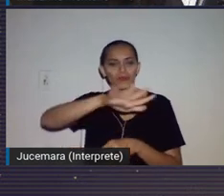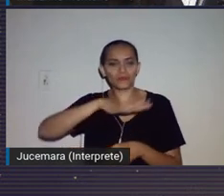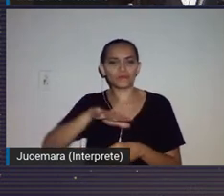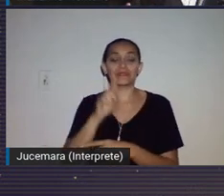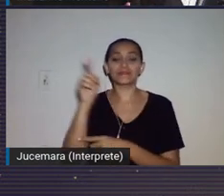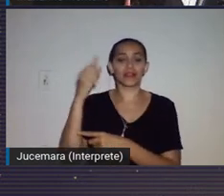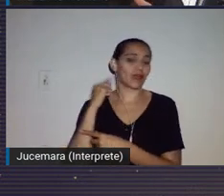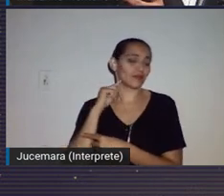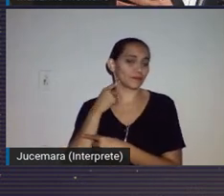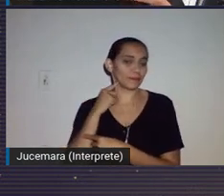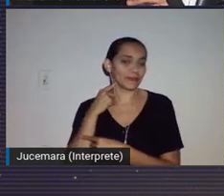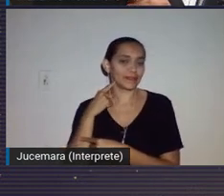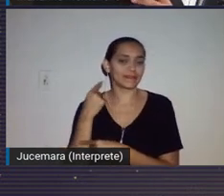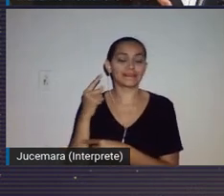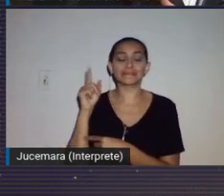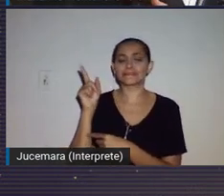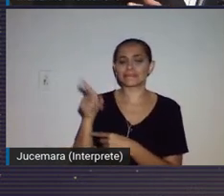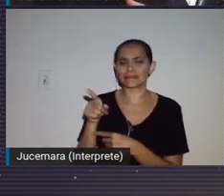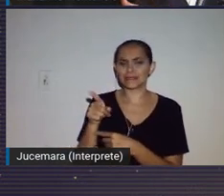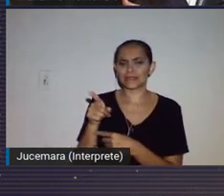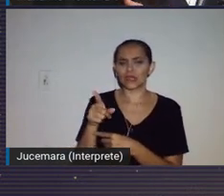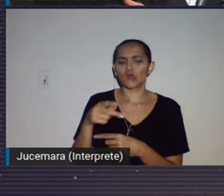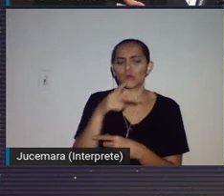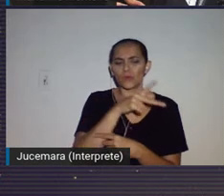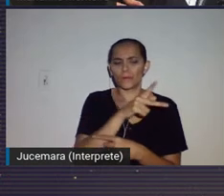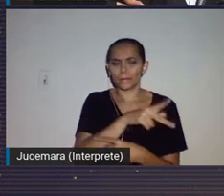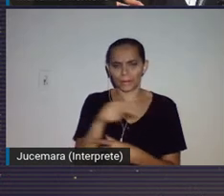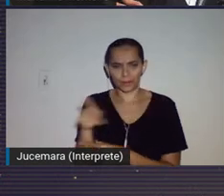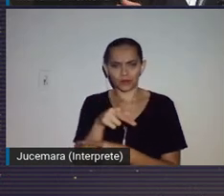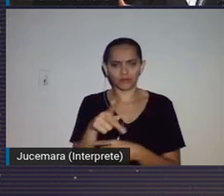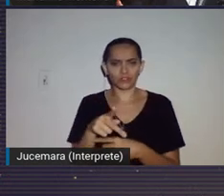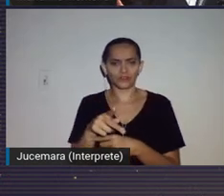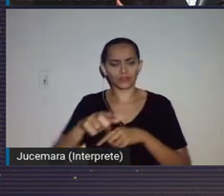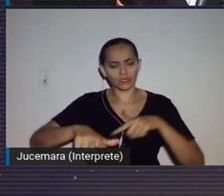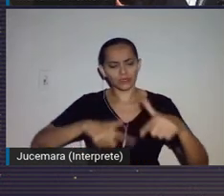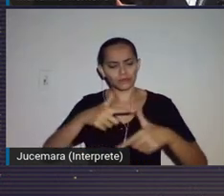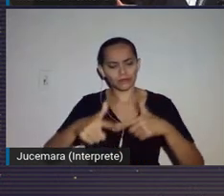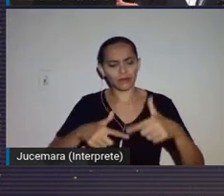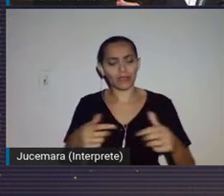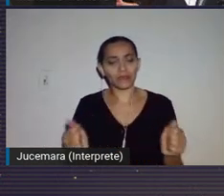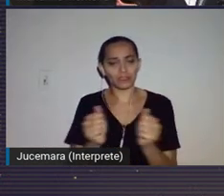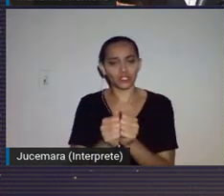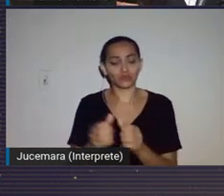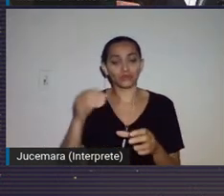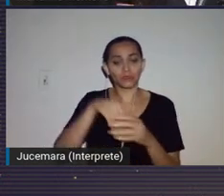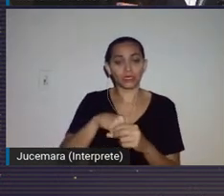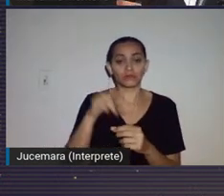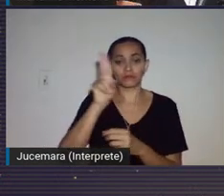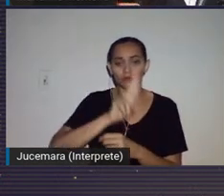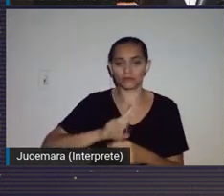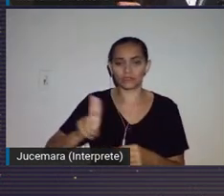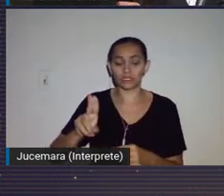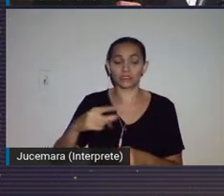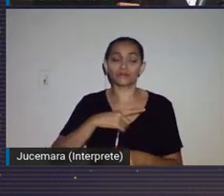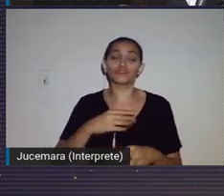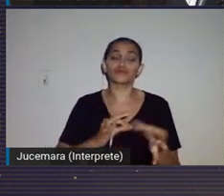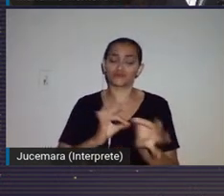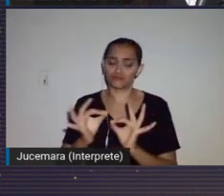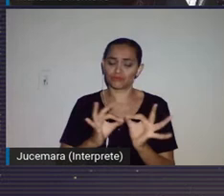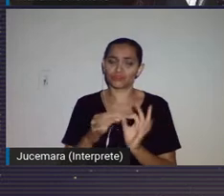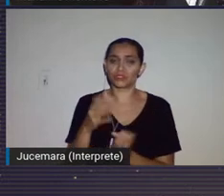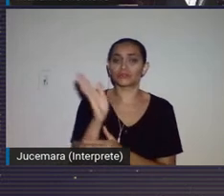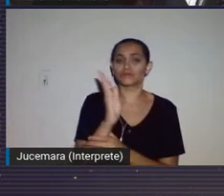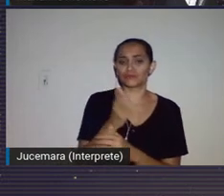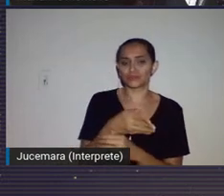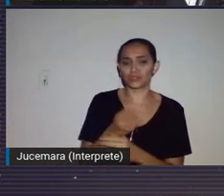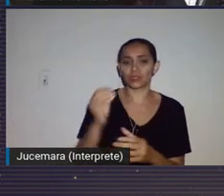junto na universidade também. Eu estava tentando ajudar em alguns projetos de machine learning que a gente tinha na universidade. E aí